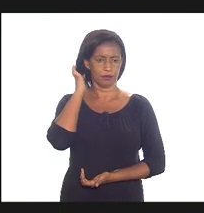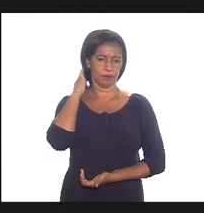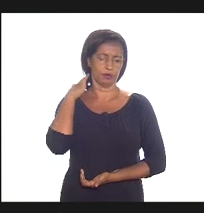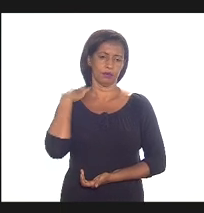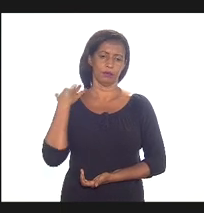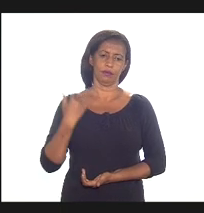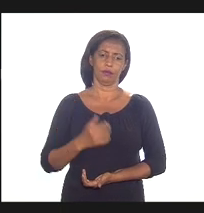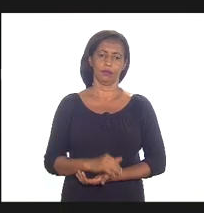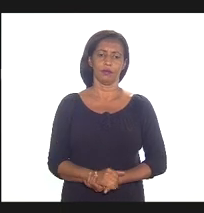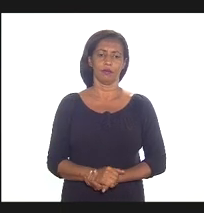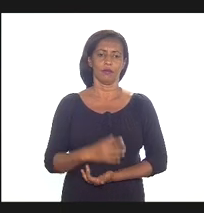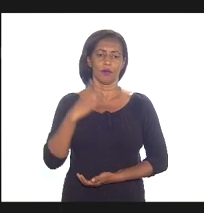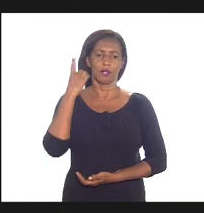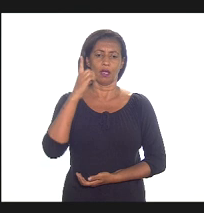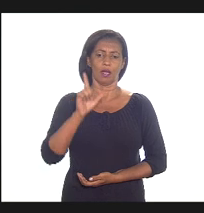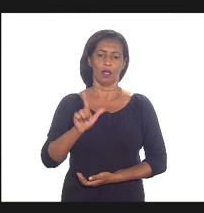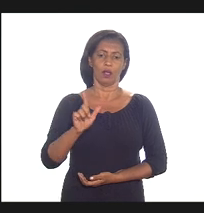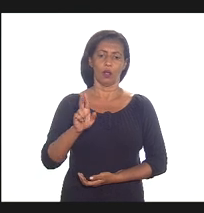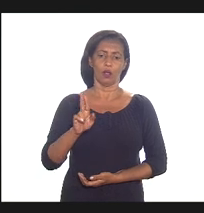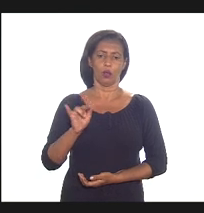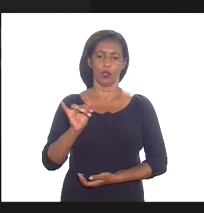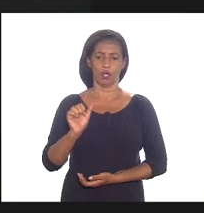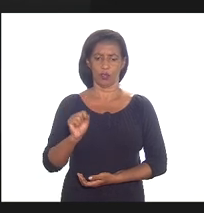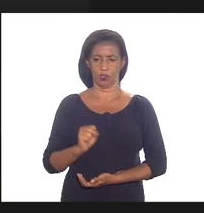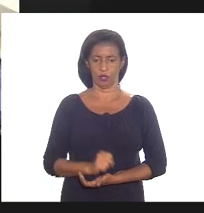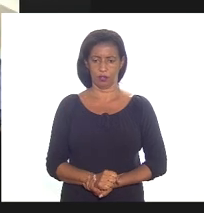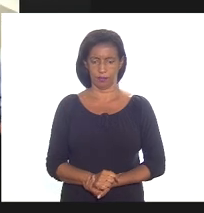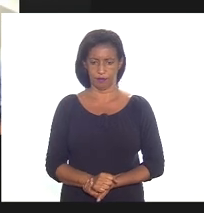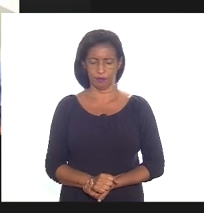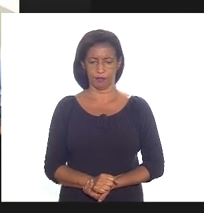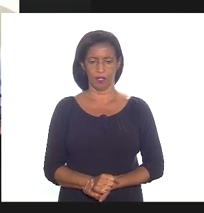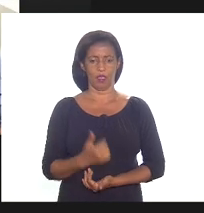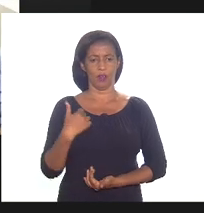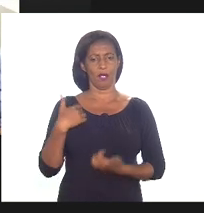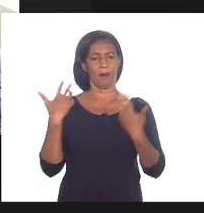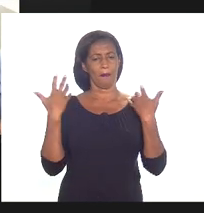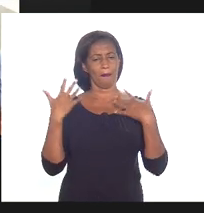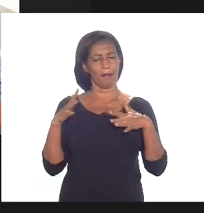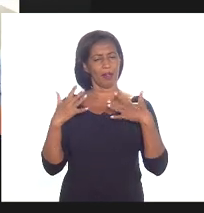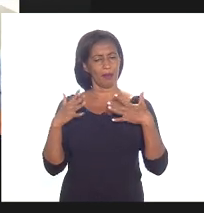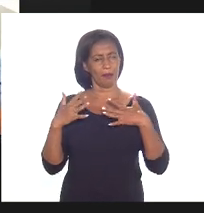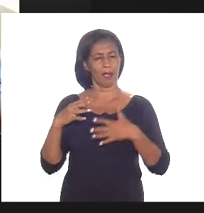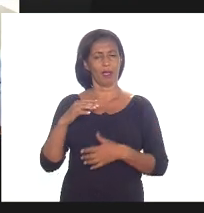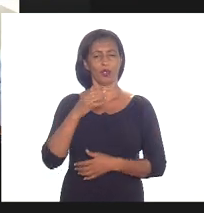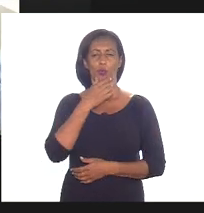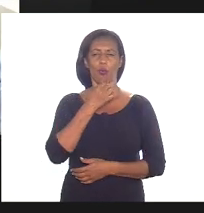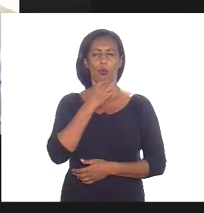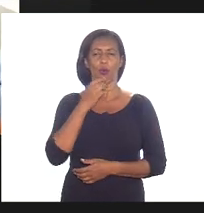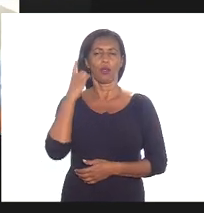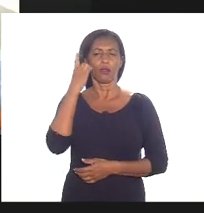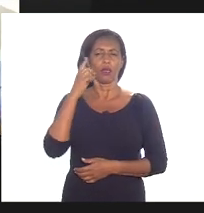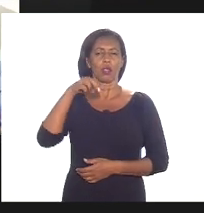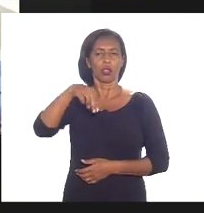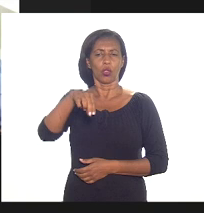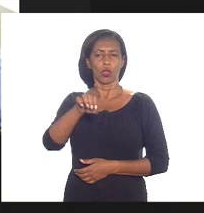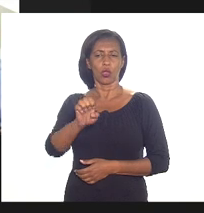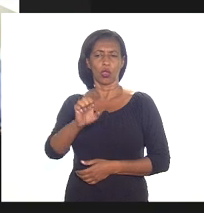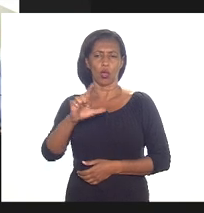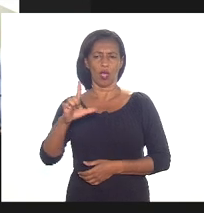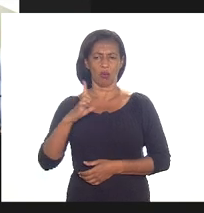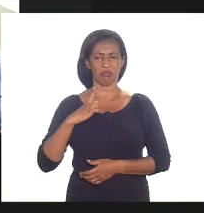Luiz Martins. Vou votar favorável. Queria dar os parabéns ao Noel de Carvalho, que é um homem sério, competente, tem um